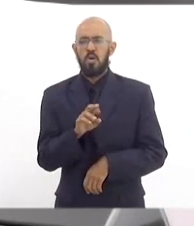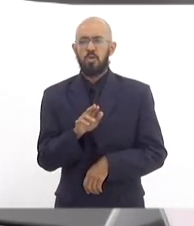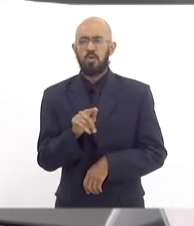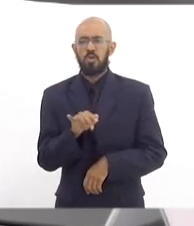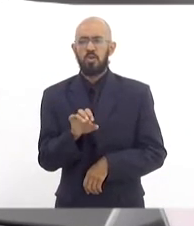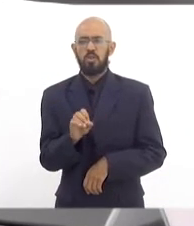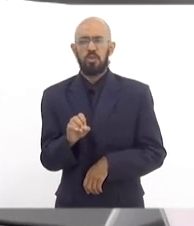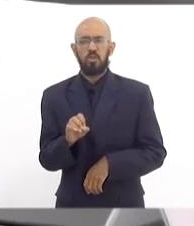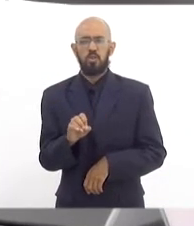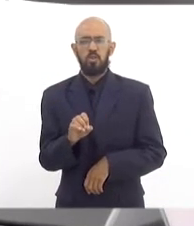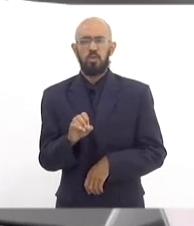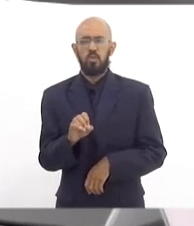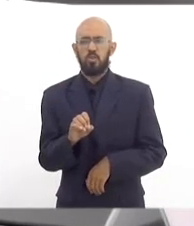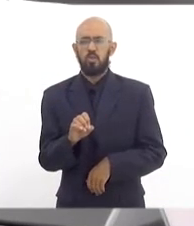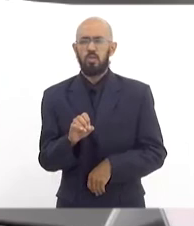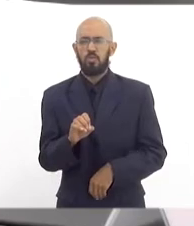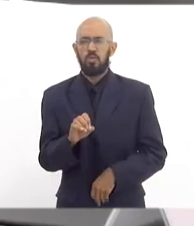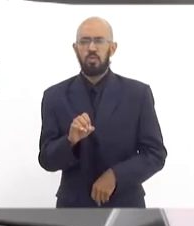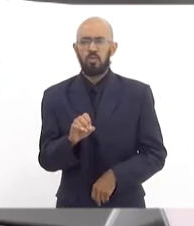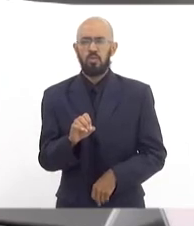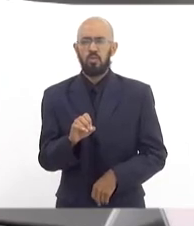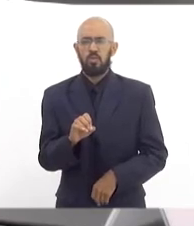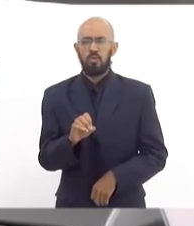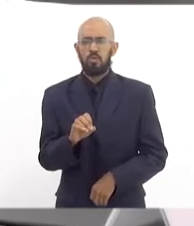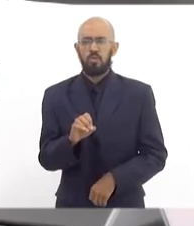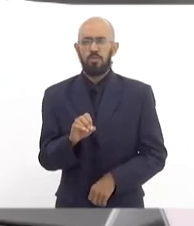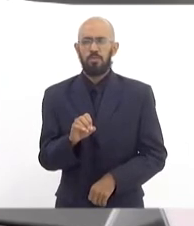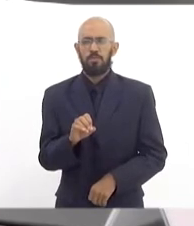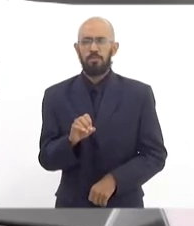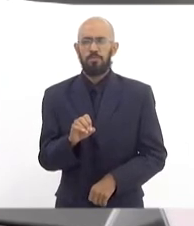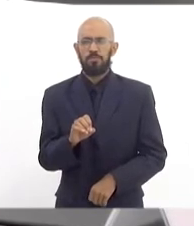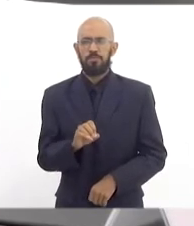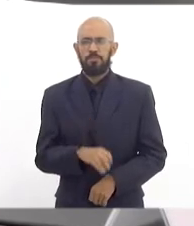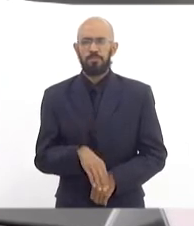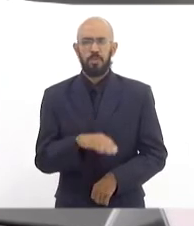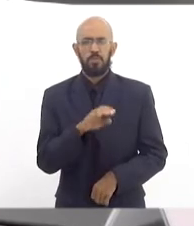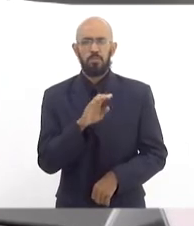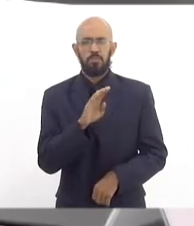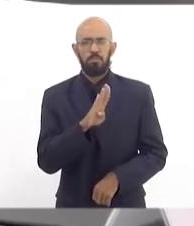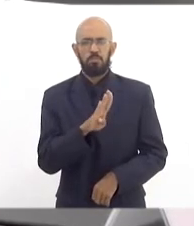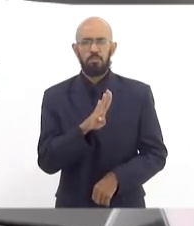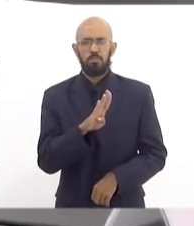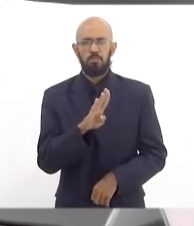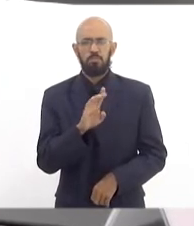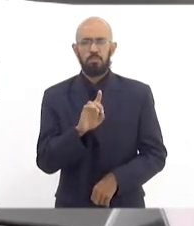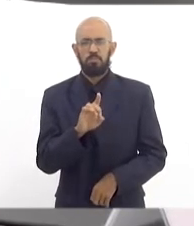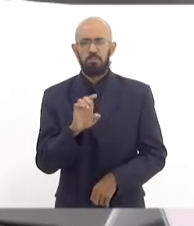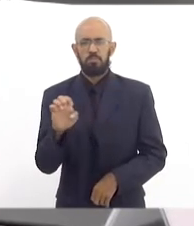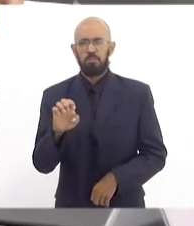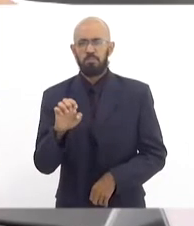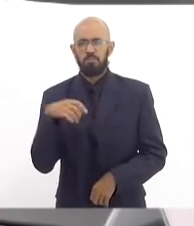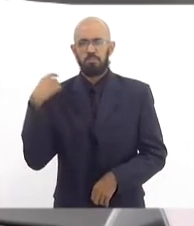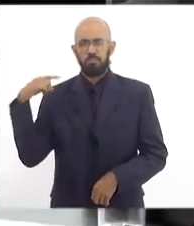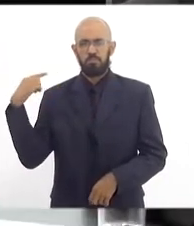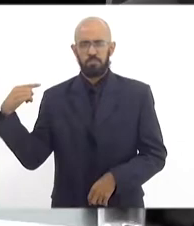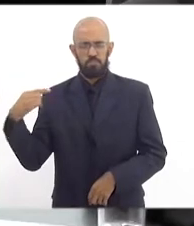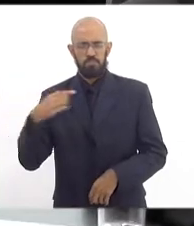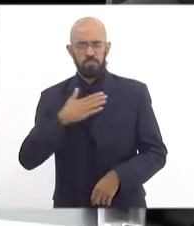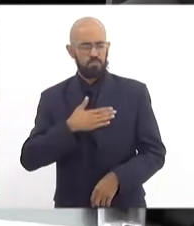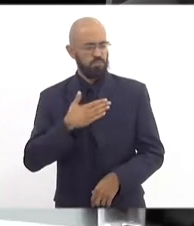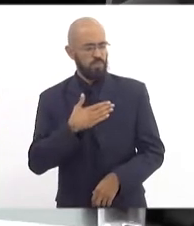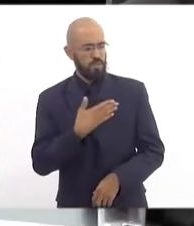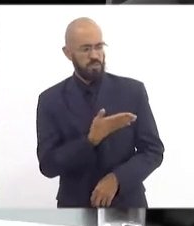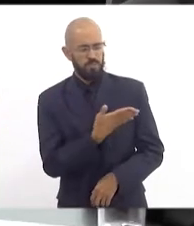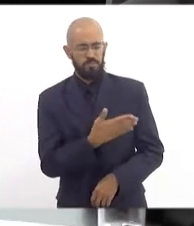a casa certa o bebê de Advogados o prazer